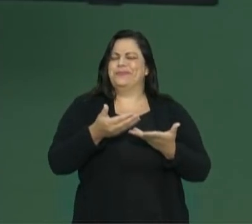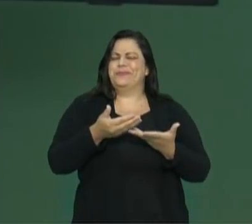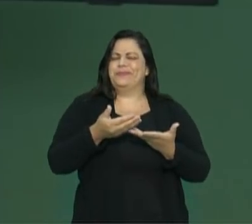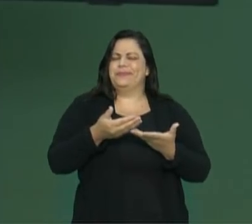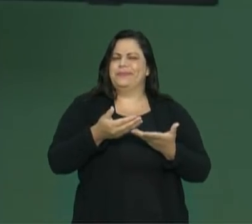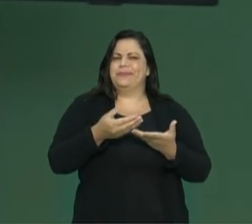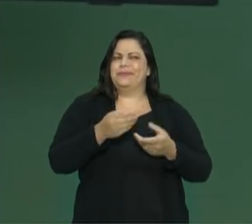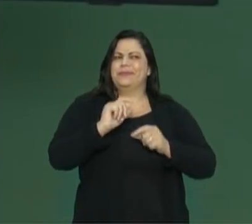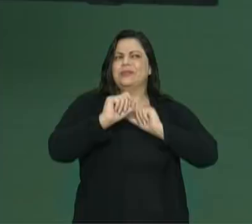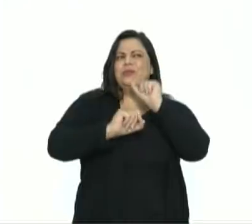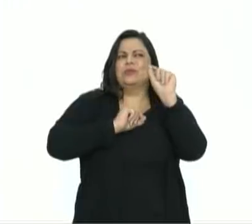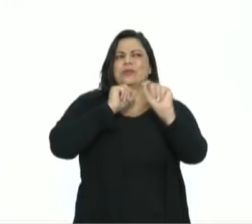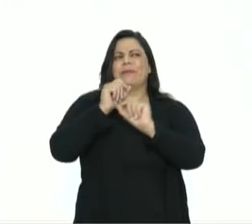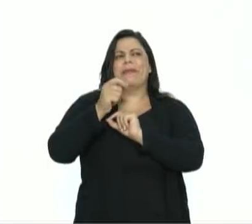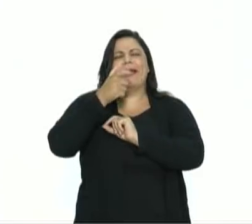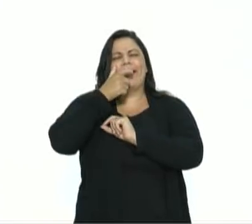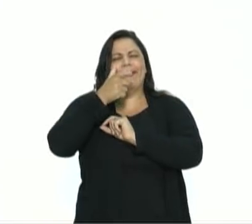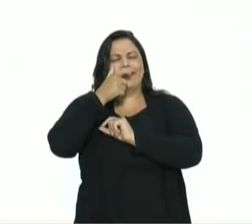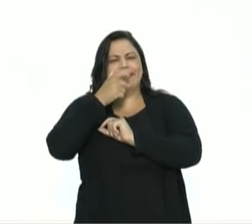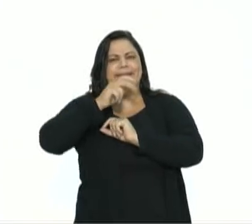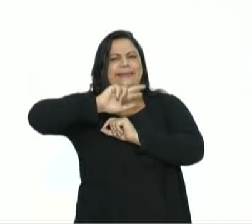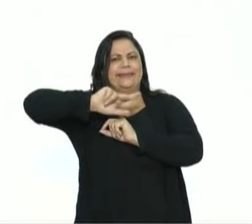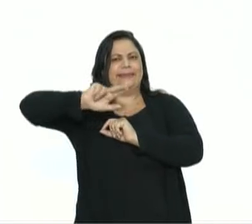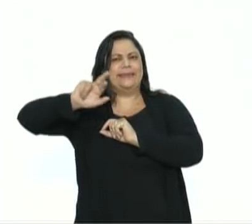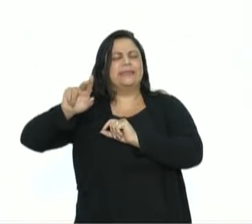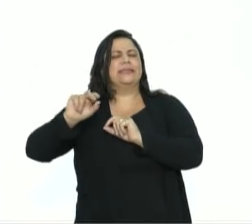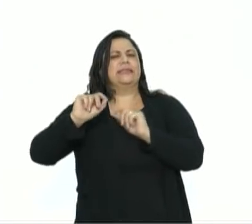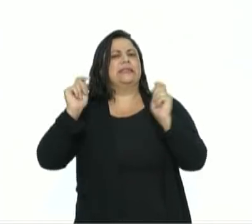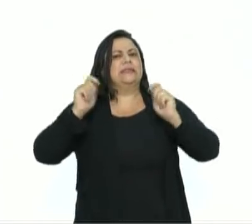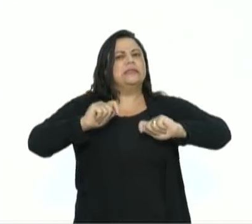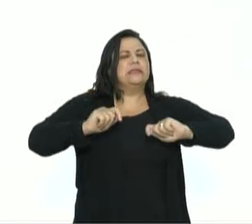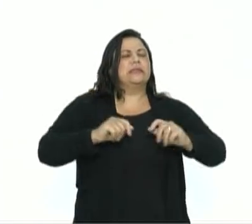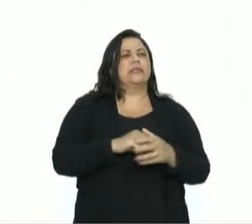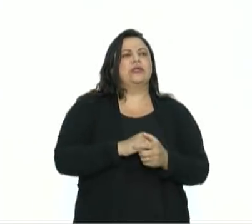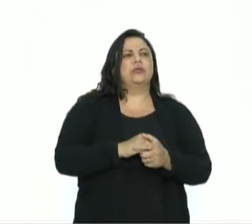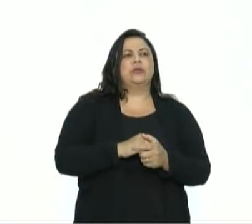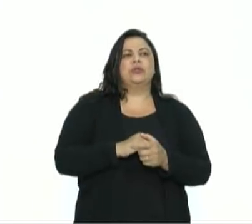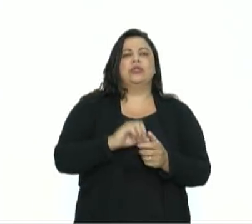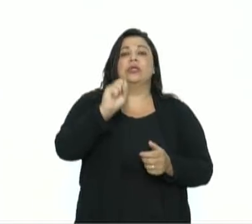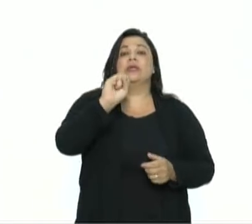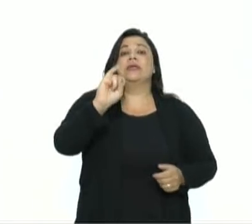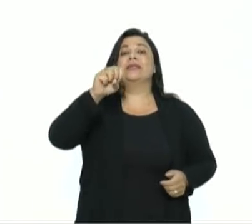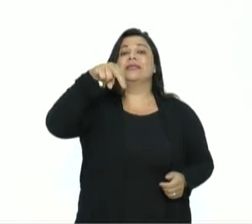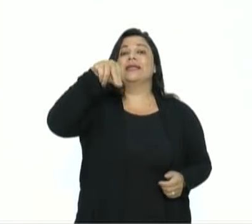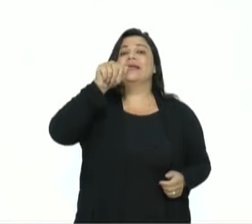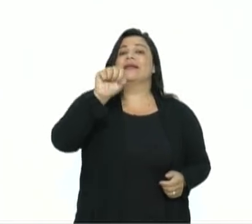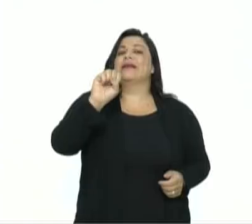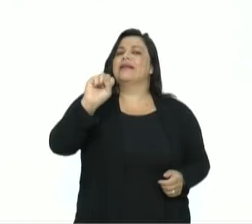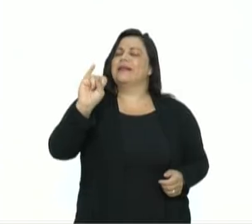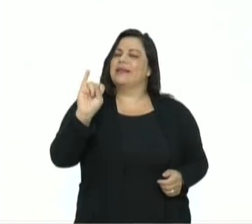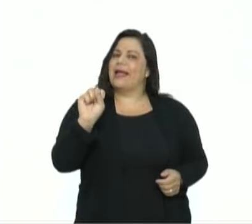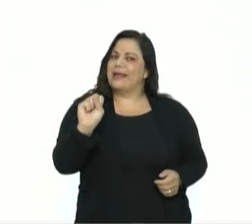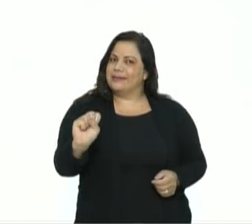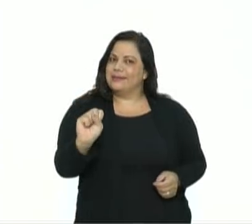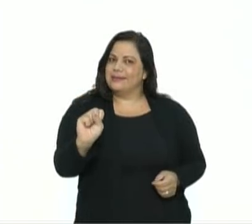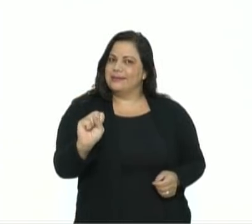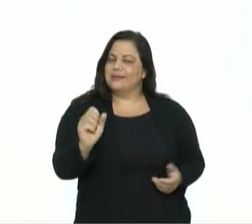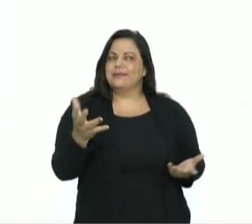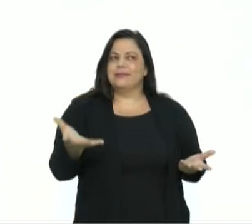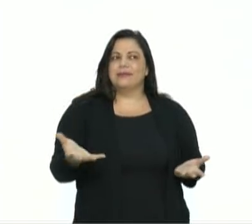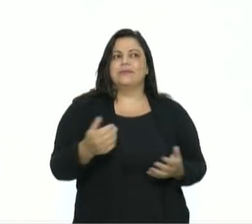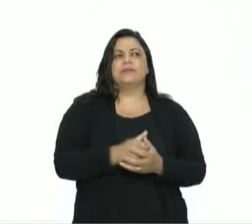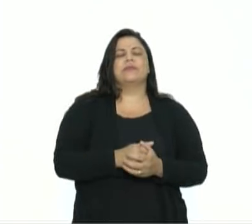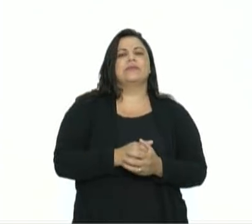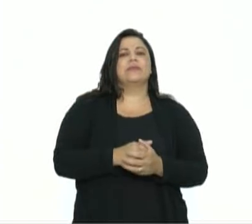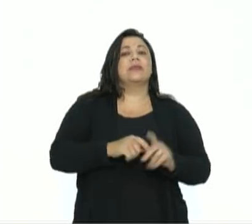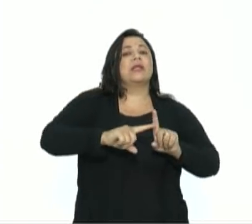tá? Se essa força, ela tem o mesmo sentido do deslocamento, a gente chama que esse trabalho é